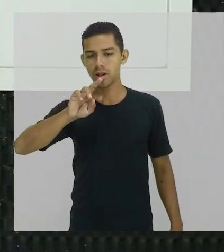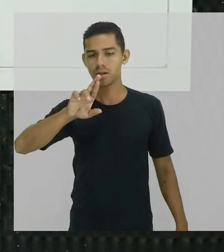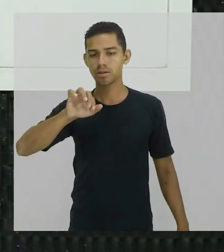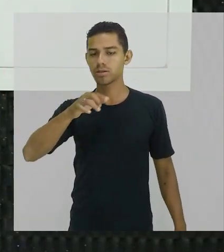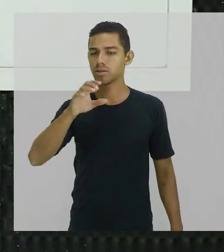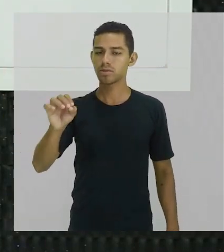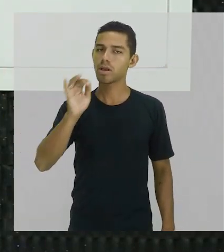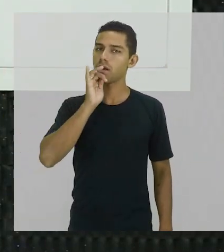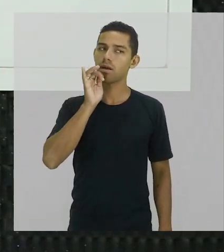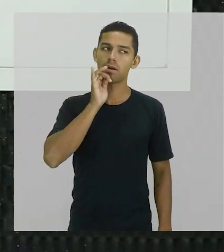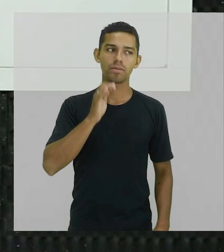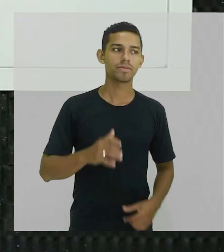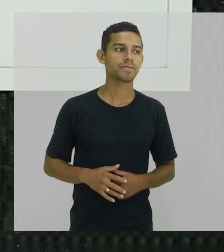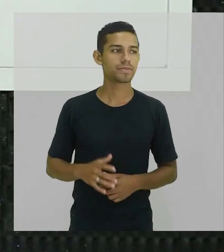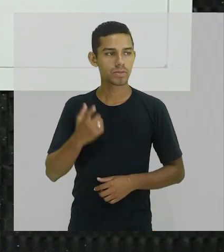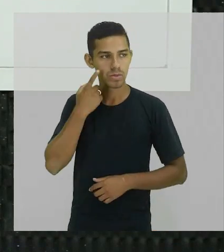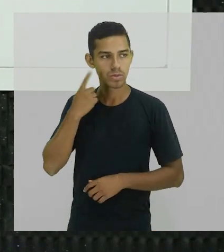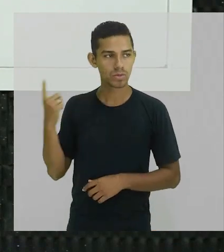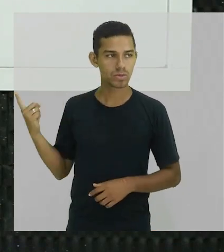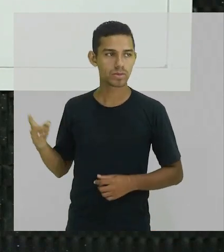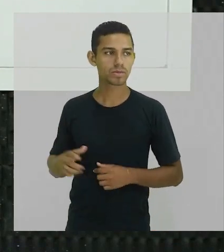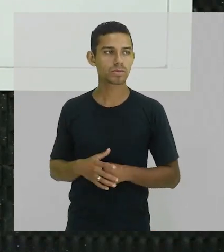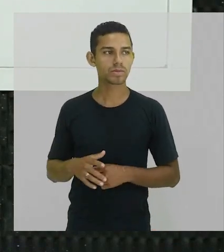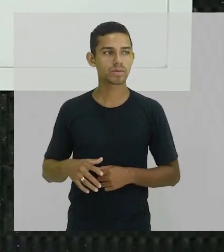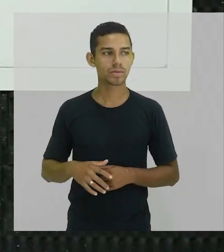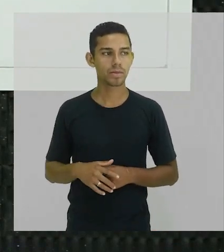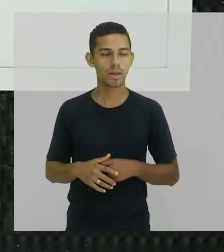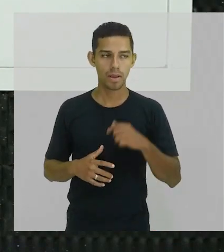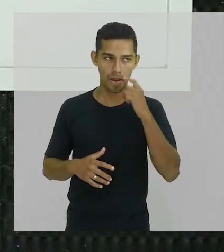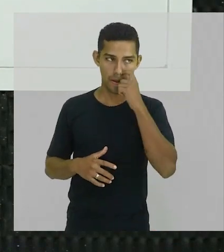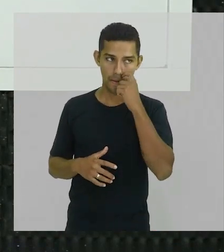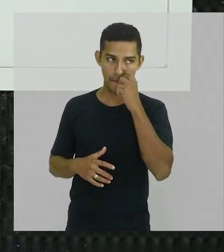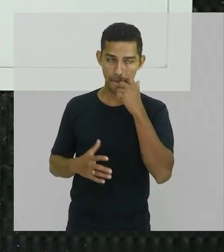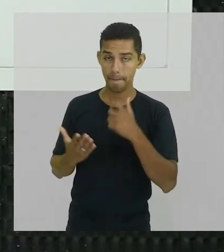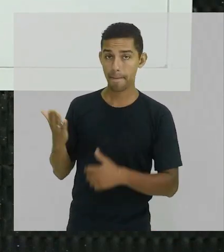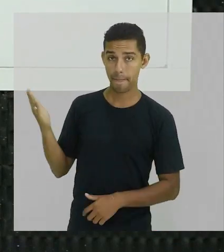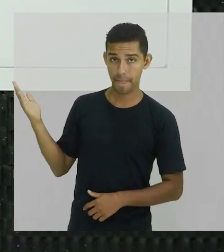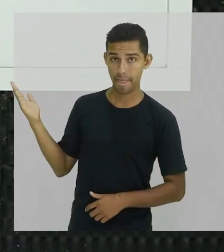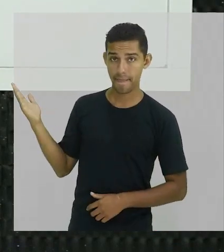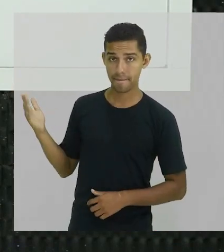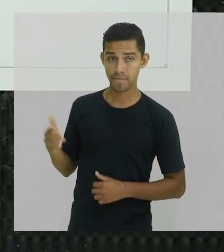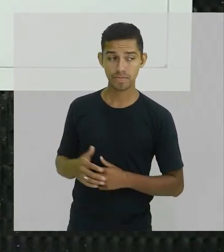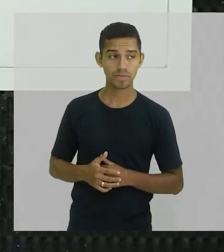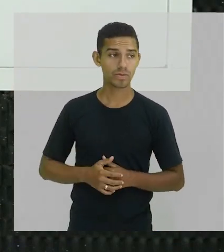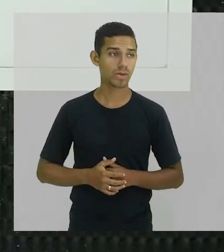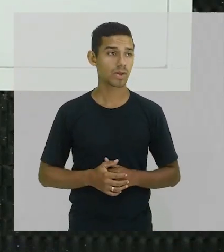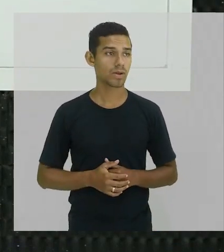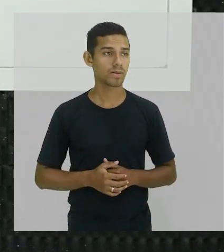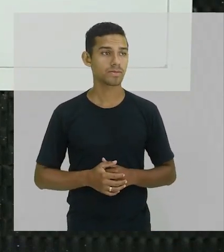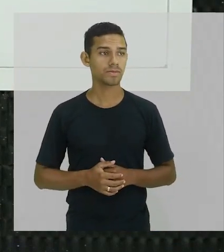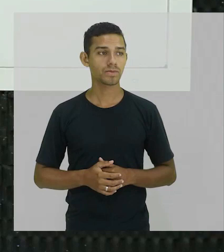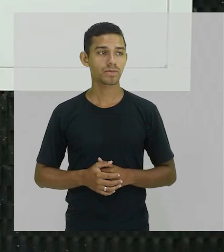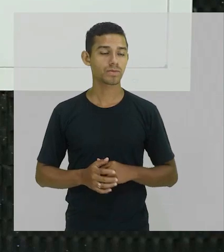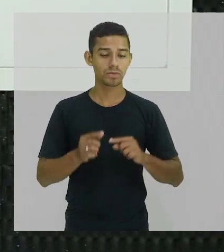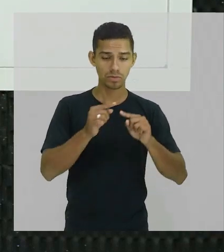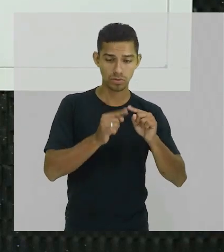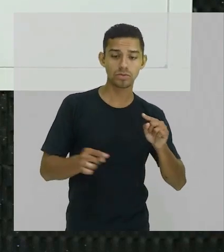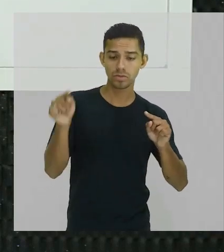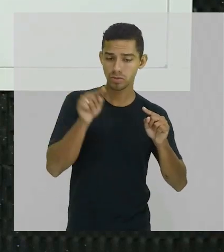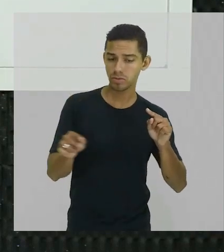tenho uma onda que ela se propaga desta forma. Pronto, isso aqui é uma propagação de uma onda